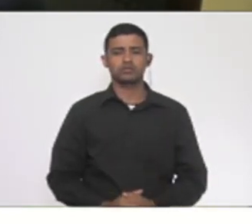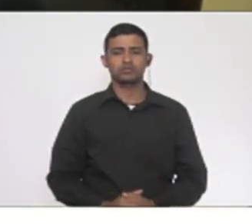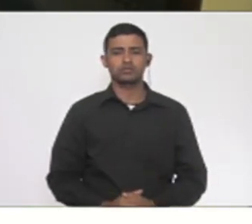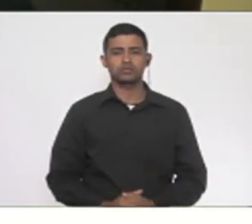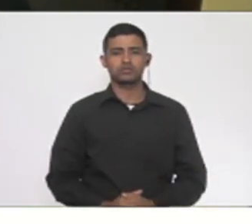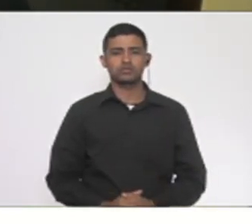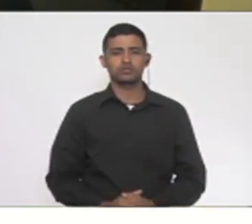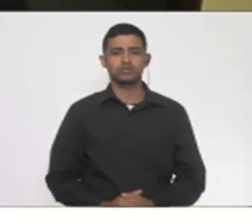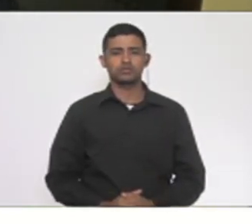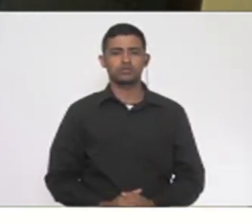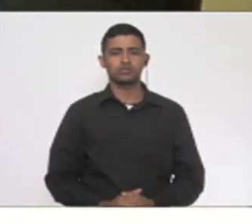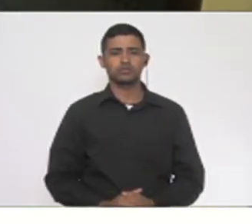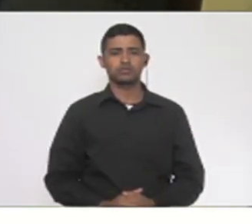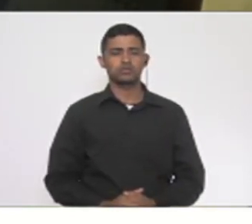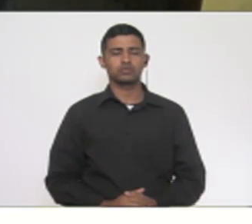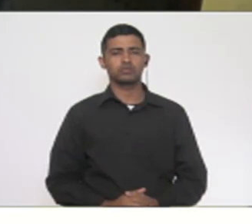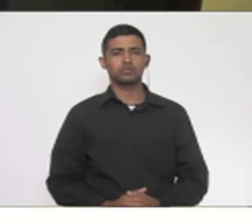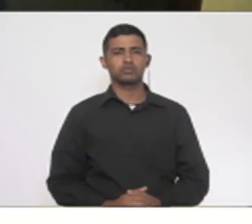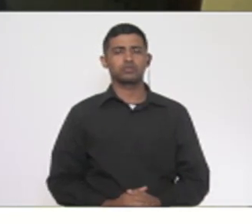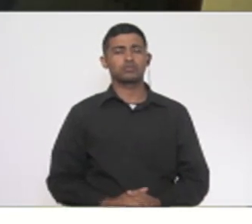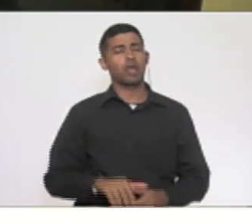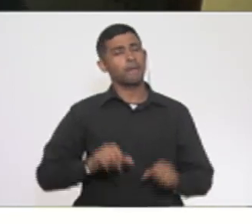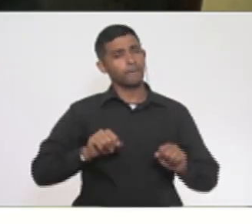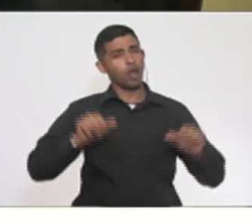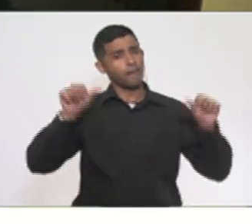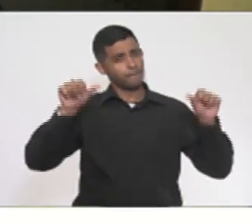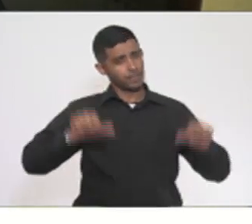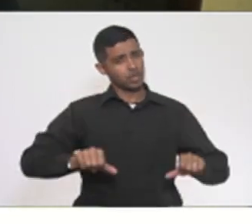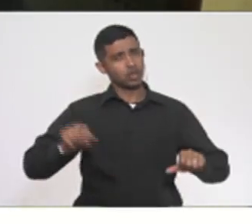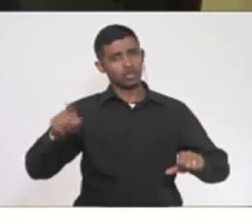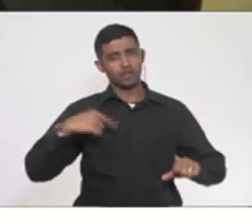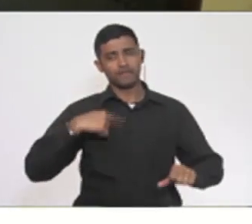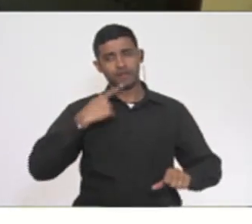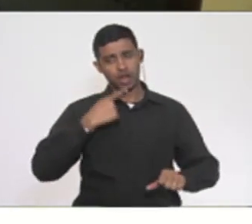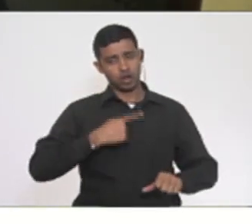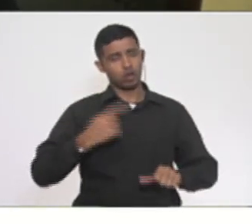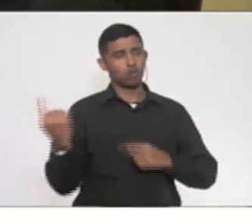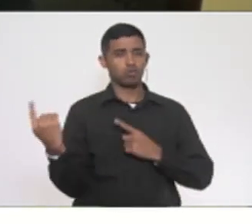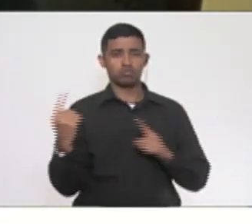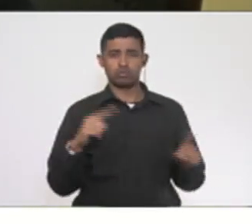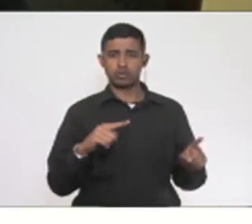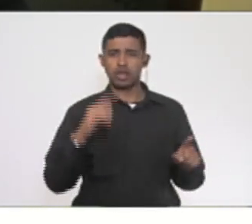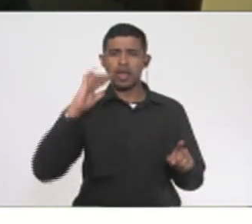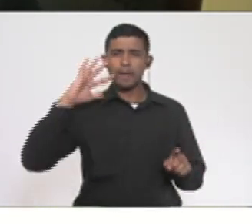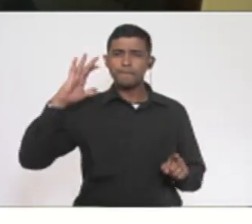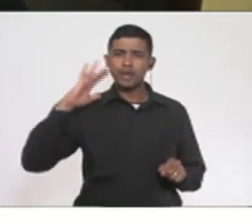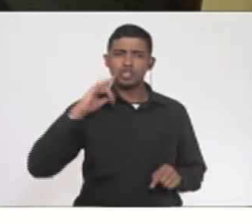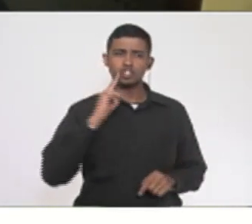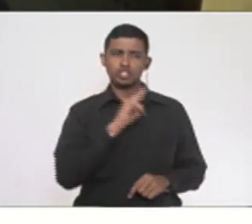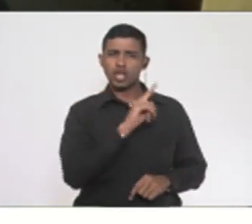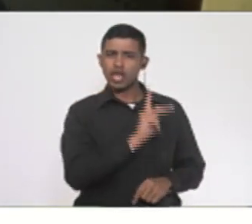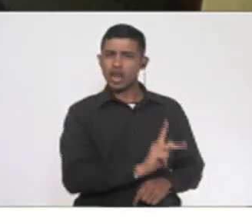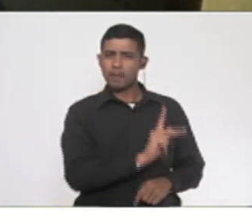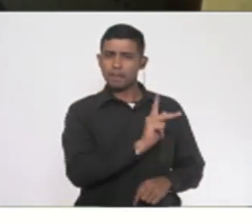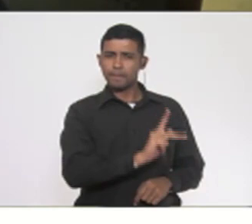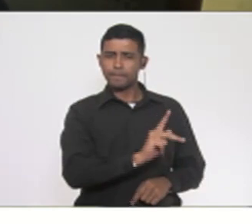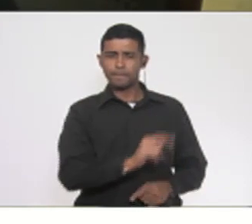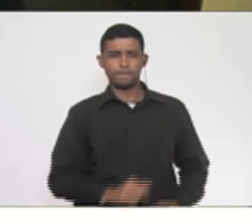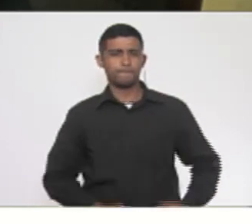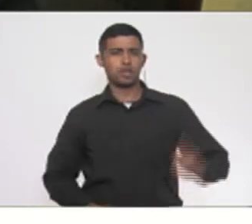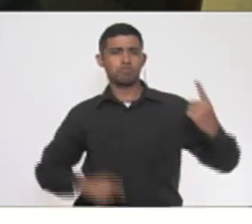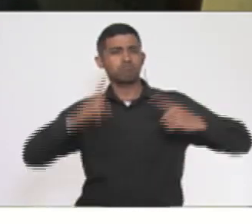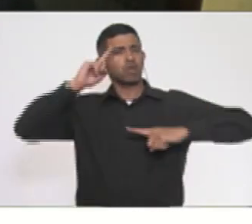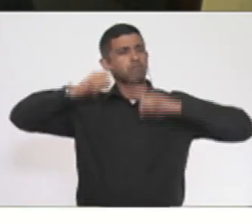talvez a colocação do senhor pior que houve aqui em relação a esse mercado. O senhor já imaginou ela, dona, detentora do monopólio, e